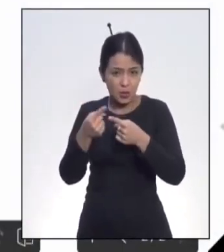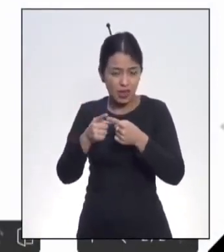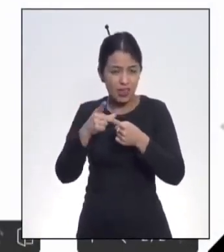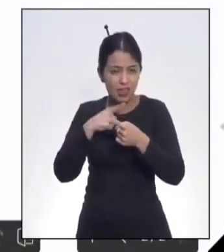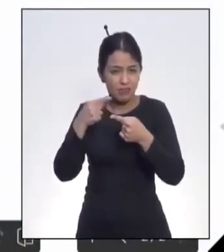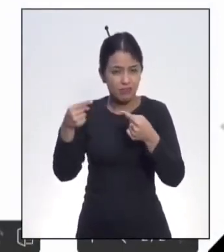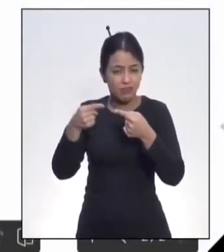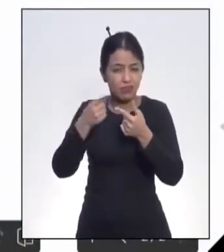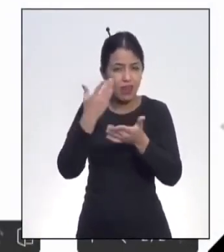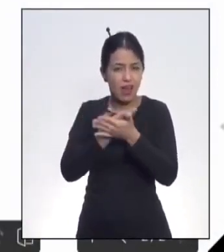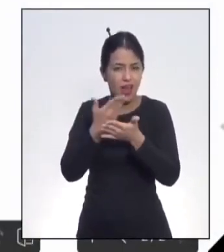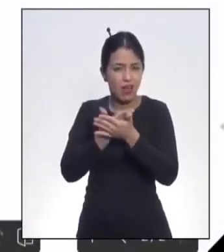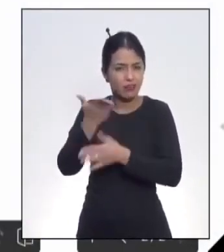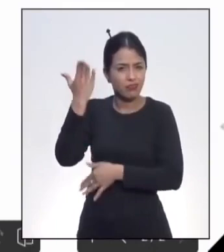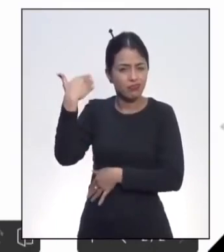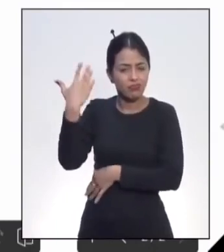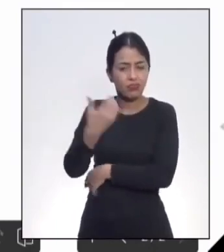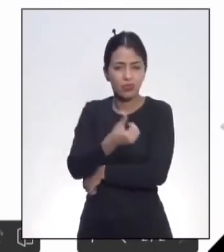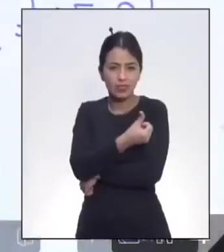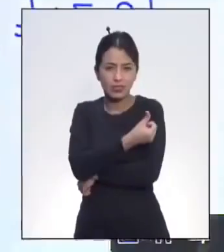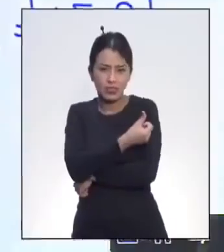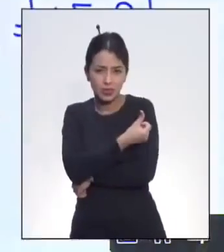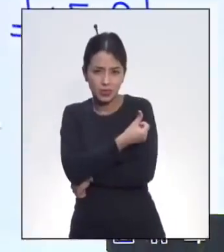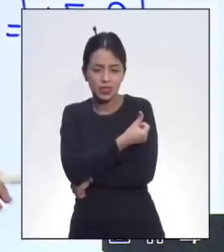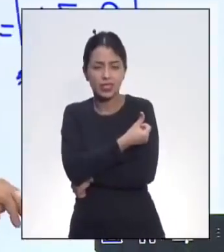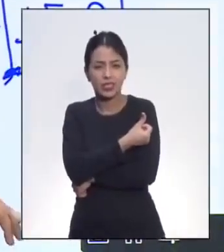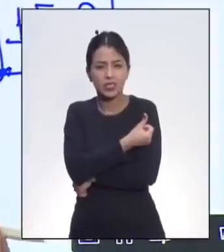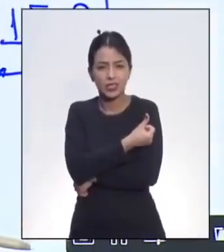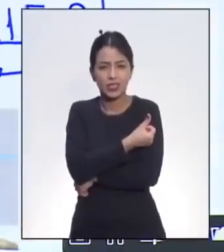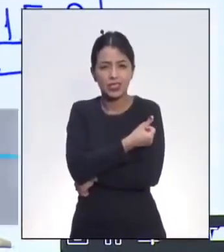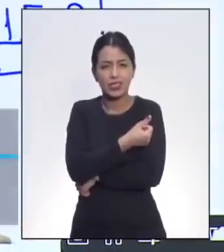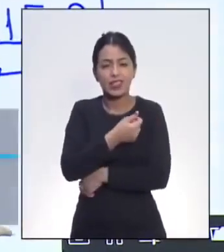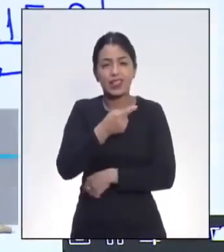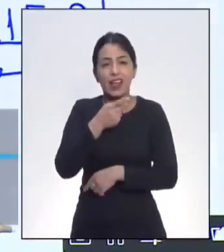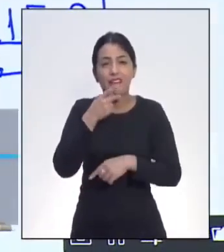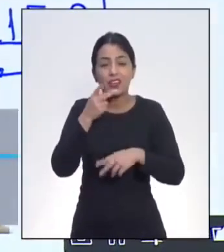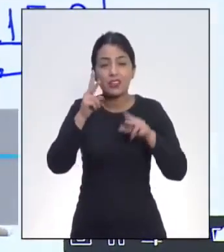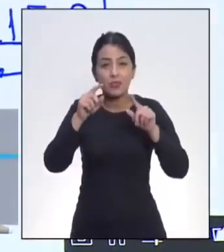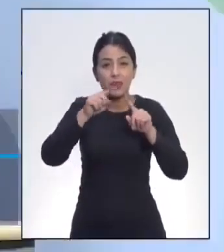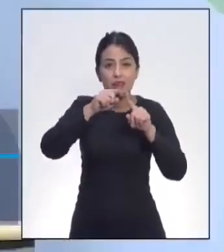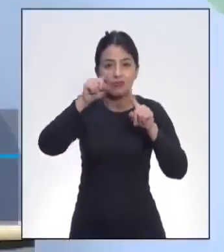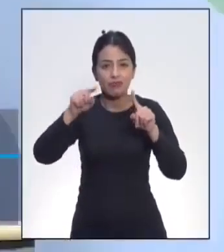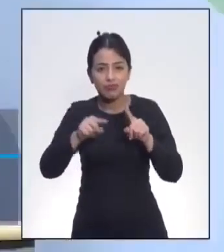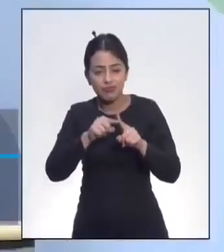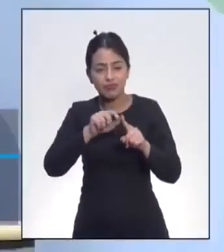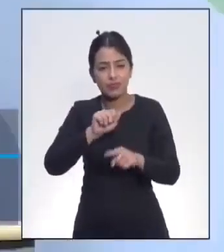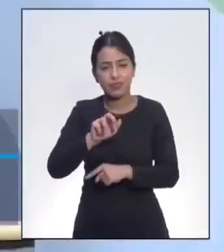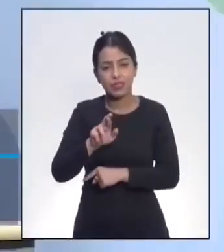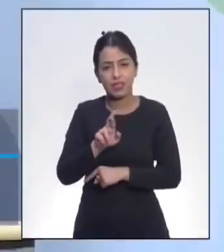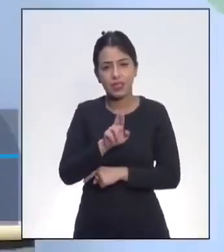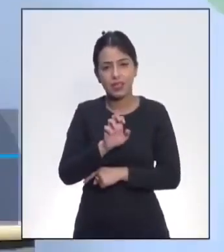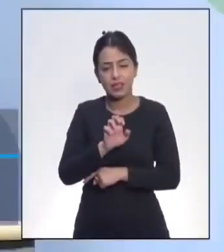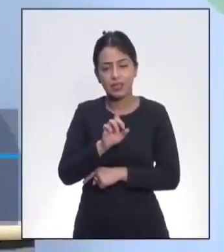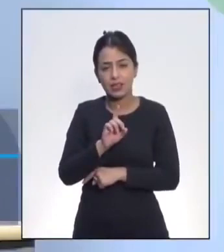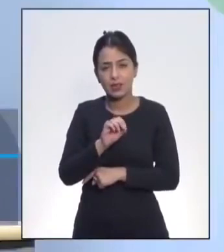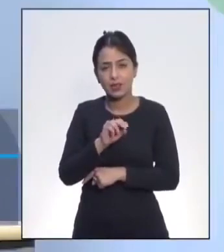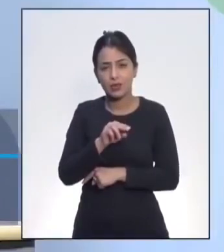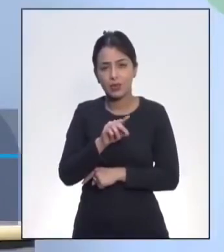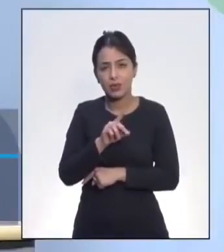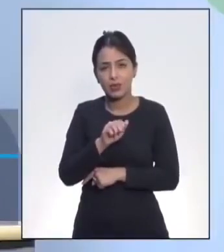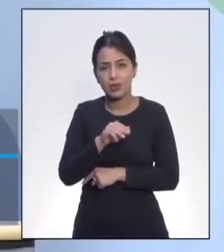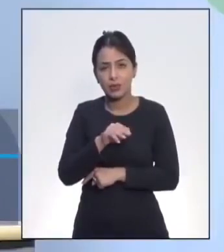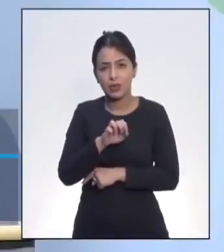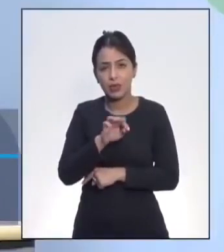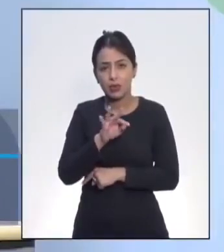ano, logo no começo do segundo bimestre, chamada arredondamento. Verdade, eu lembro dessa aula. É verdade?